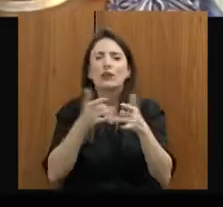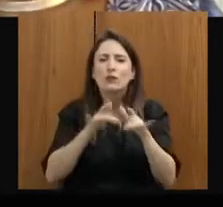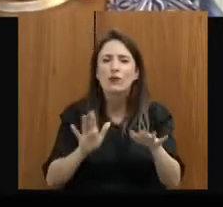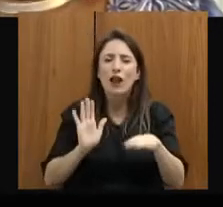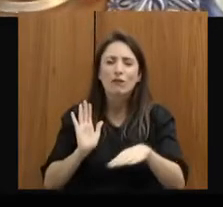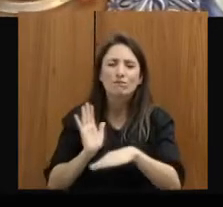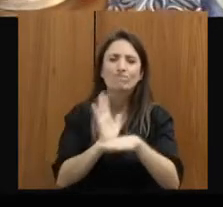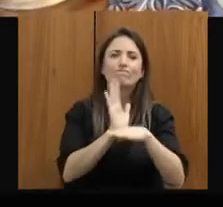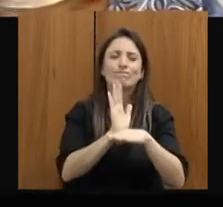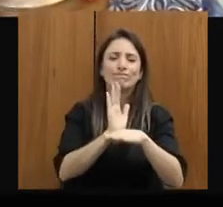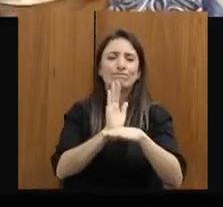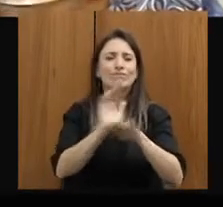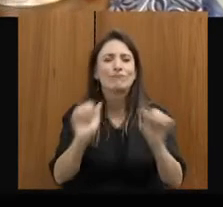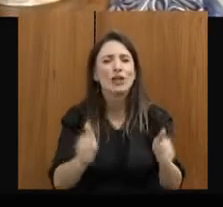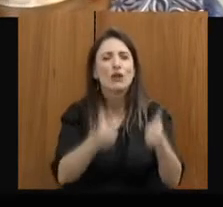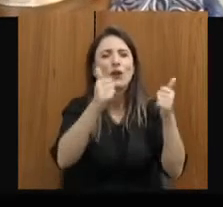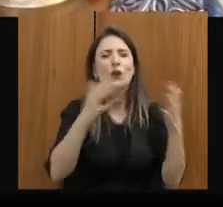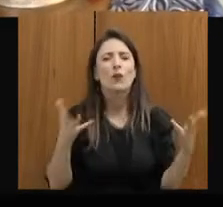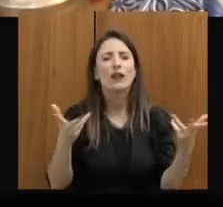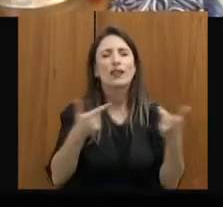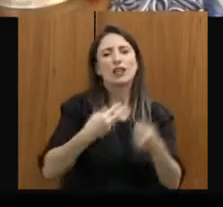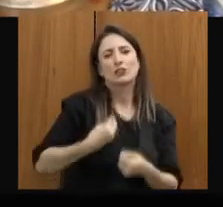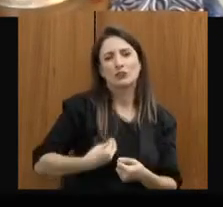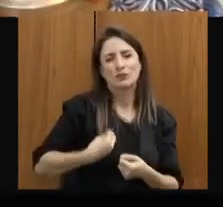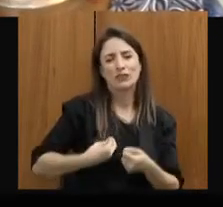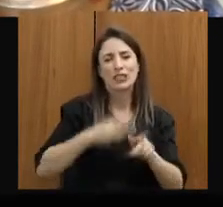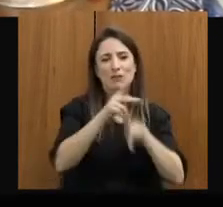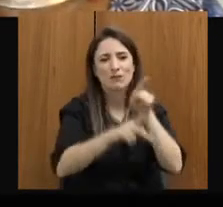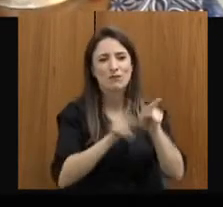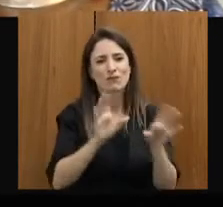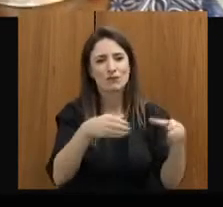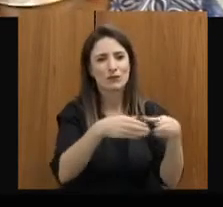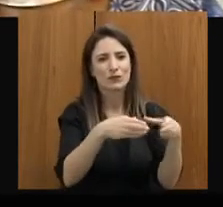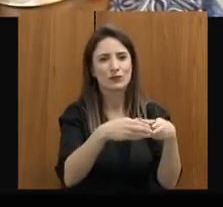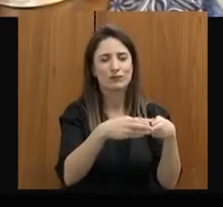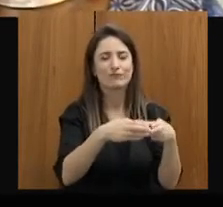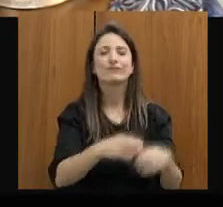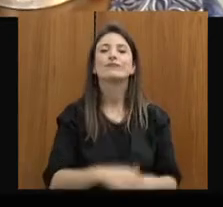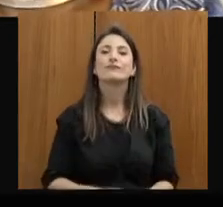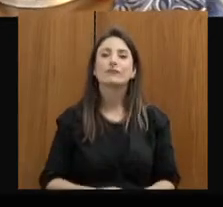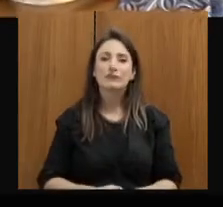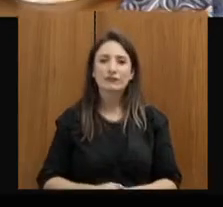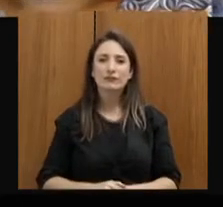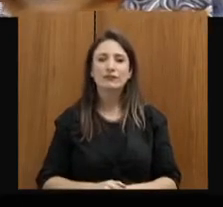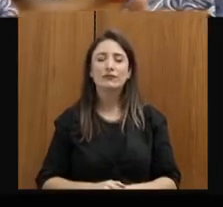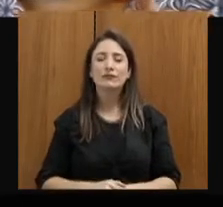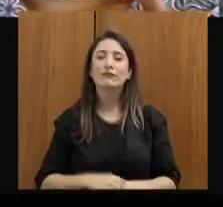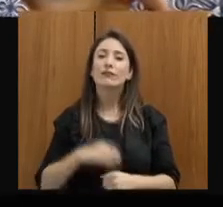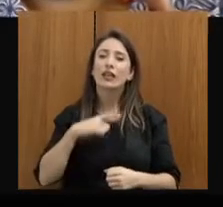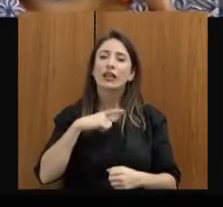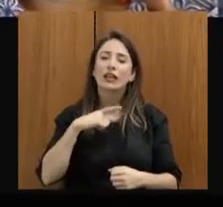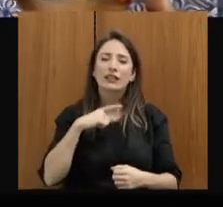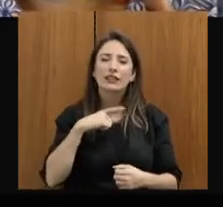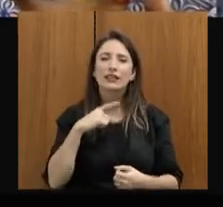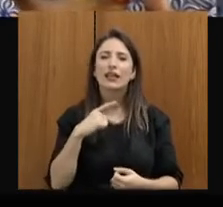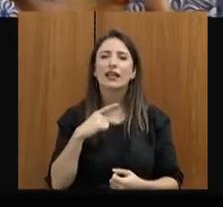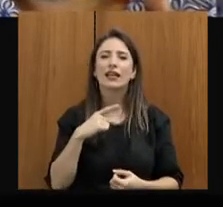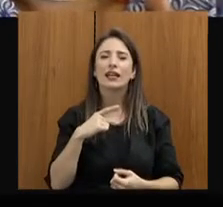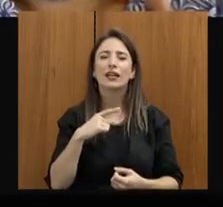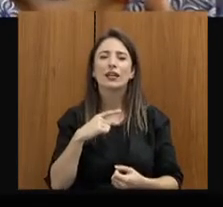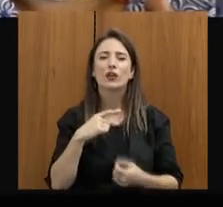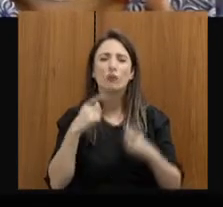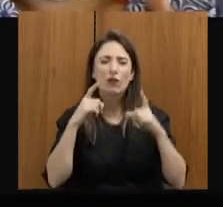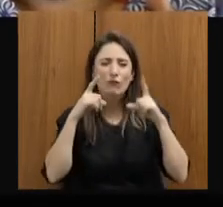de vida é existe um uma uma foto feita